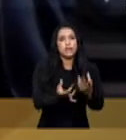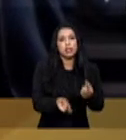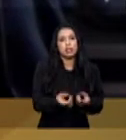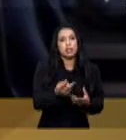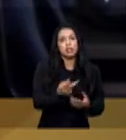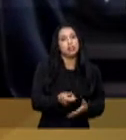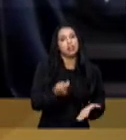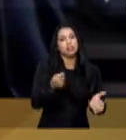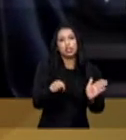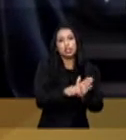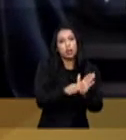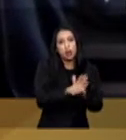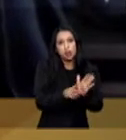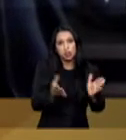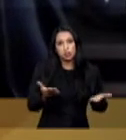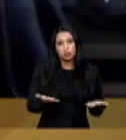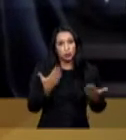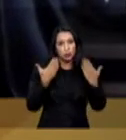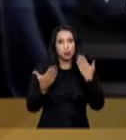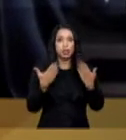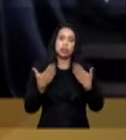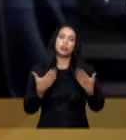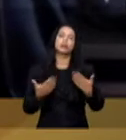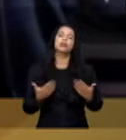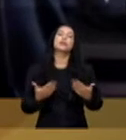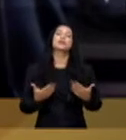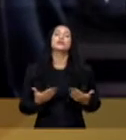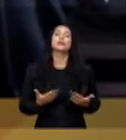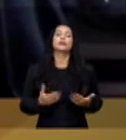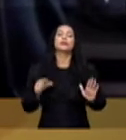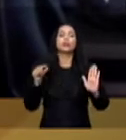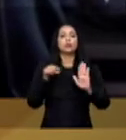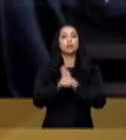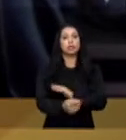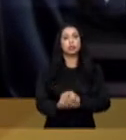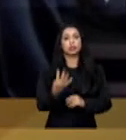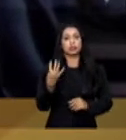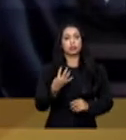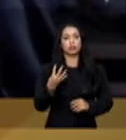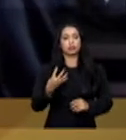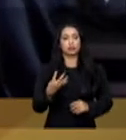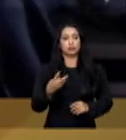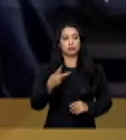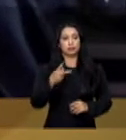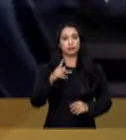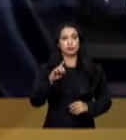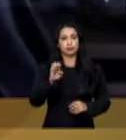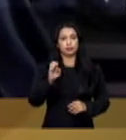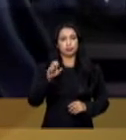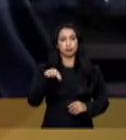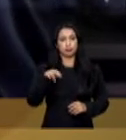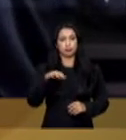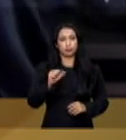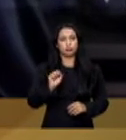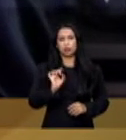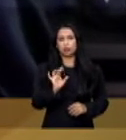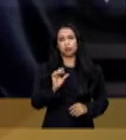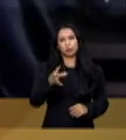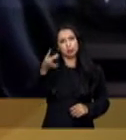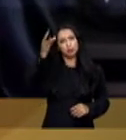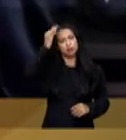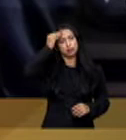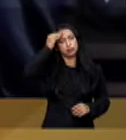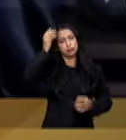e a respectiva minorante do parágrafo 4º. Apenas para facilitar a compreensão, o